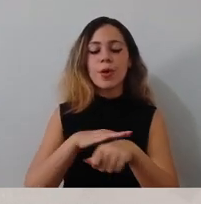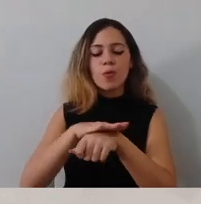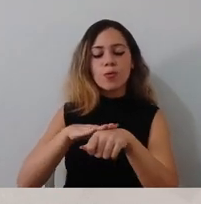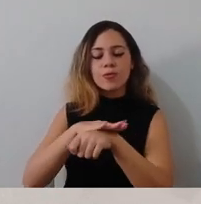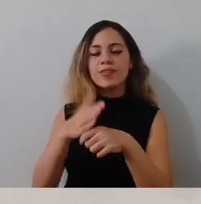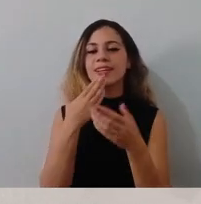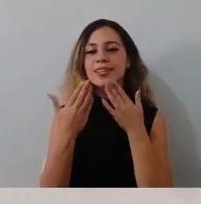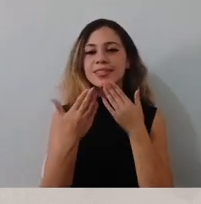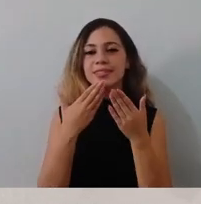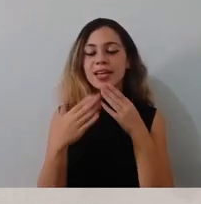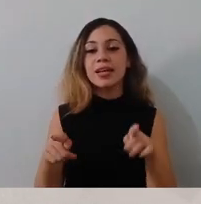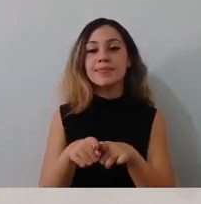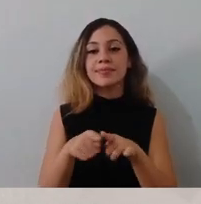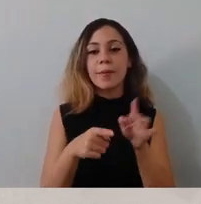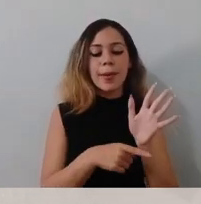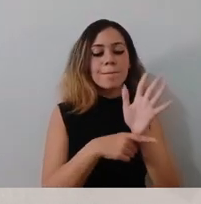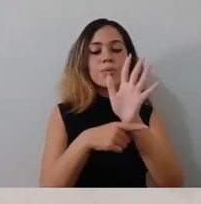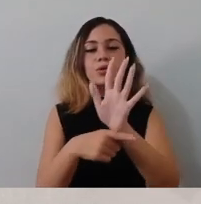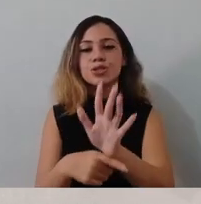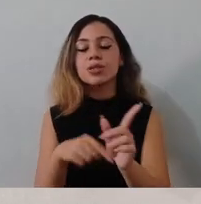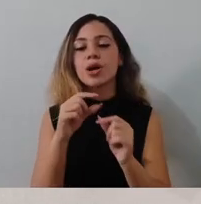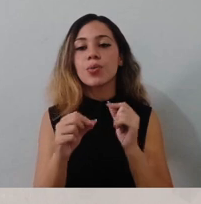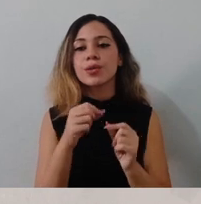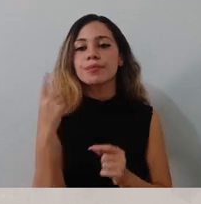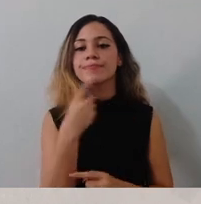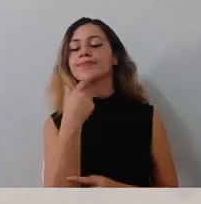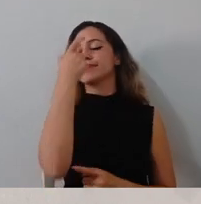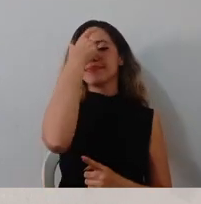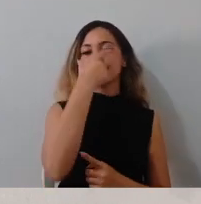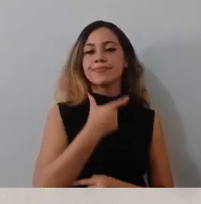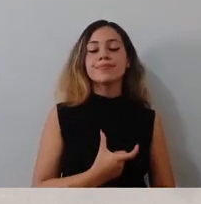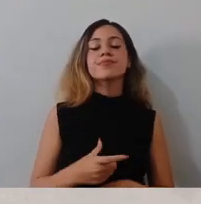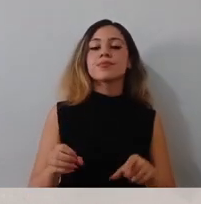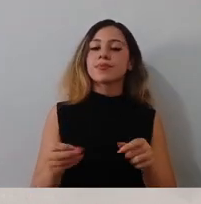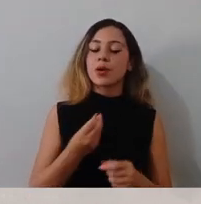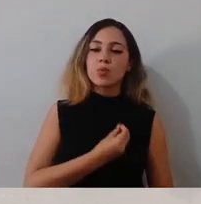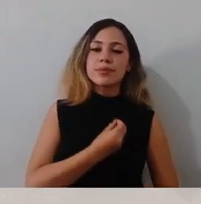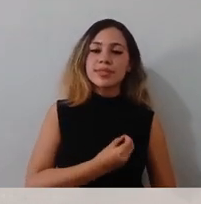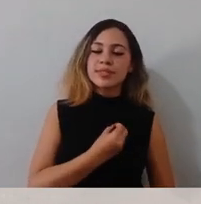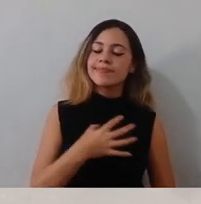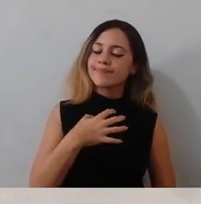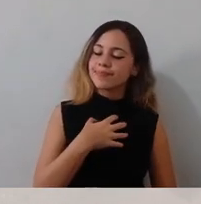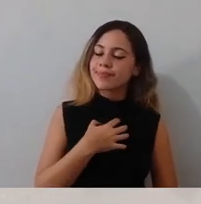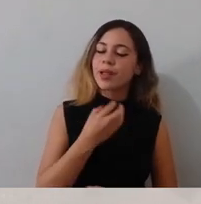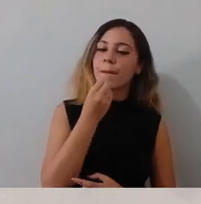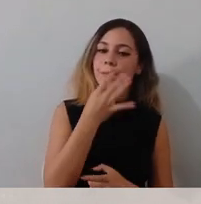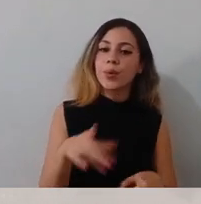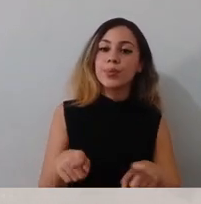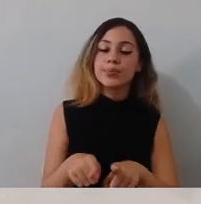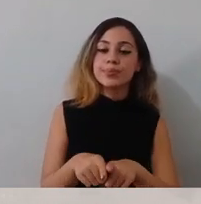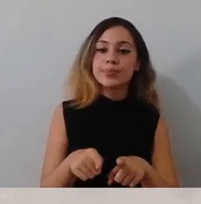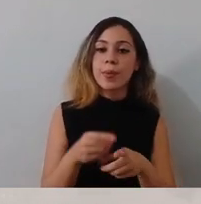de conversarmos, né? Expormos aqui o nosso eu, como nós nos sentimos, como nós gostaríamos de